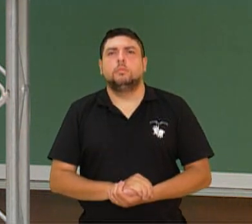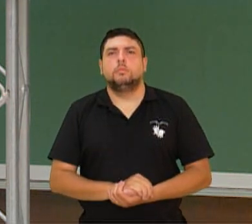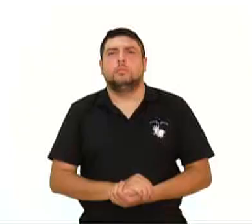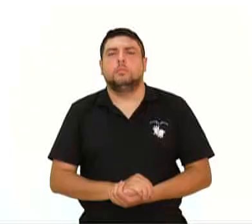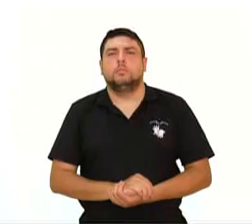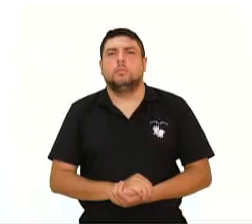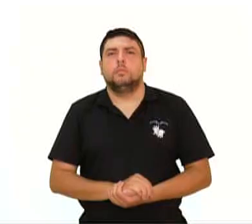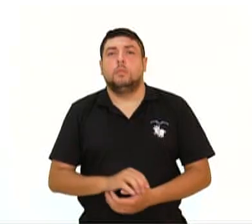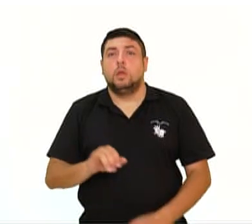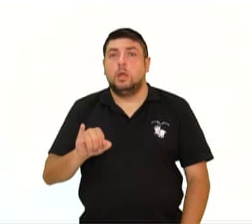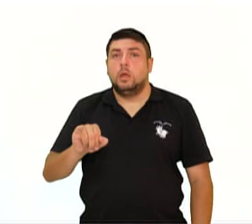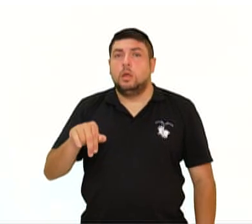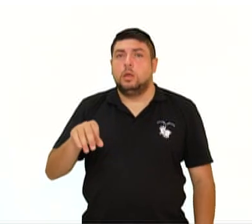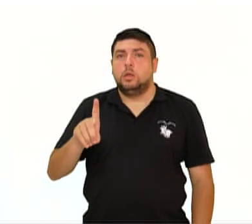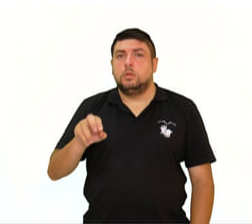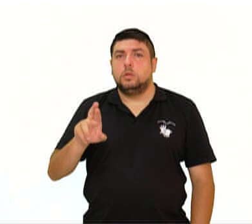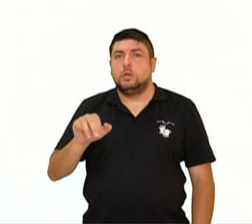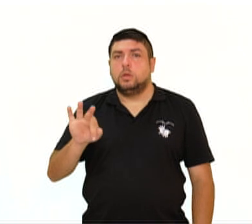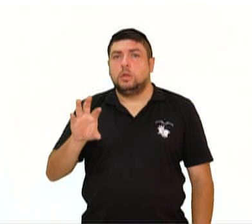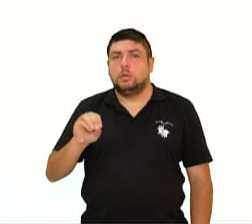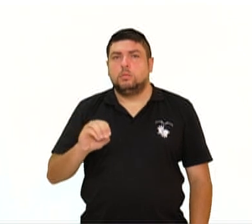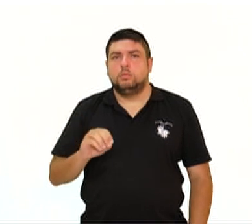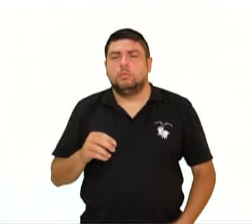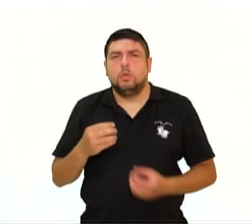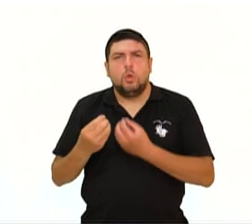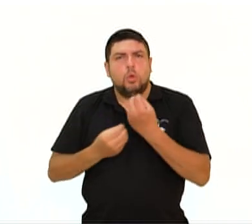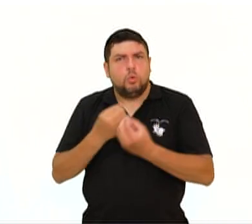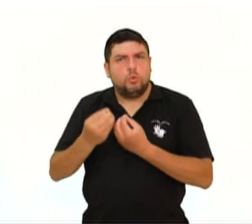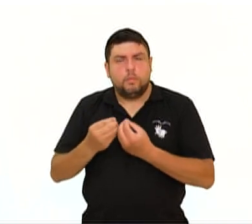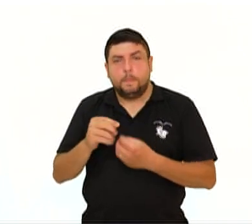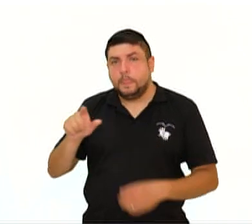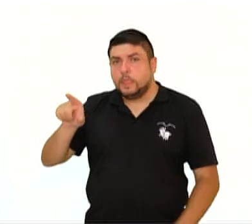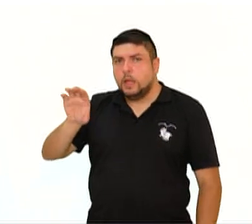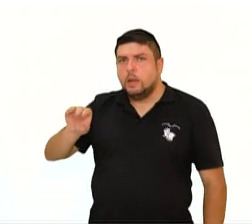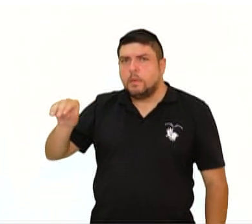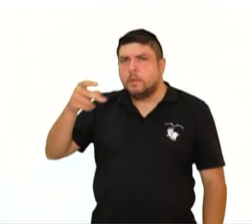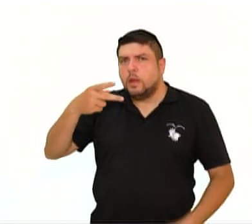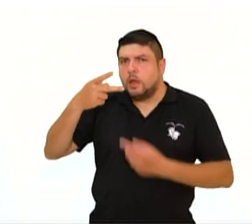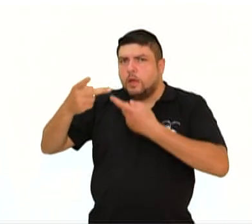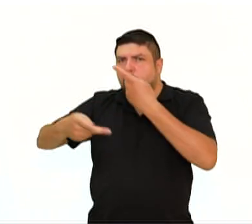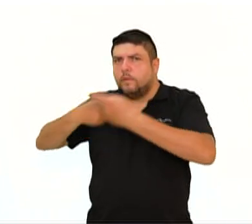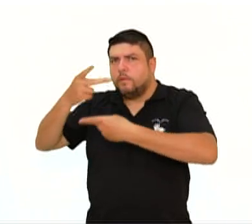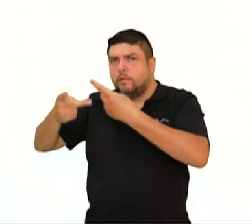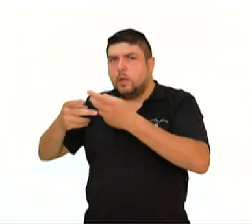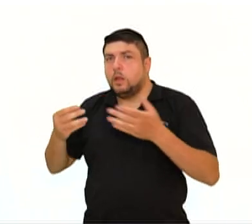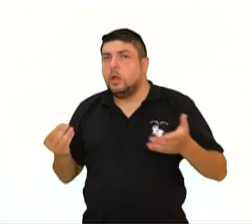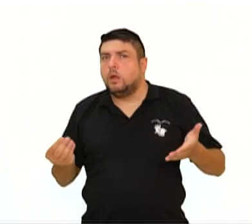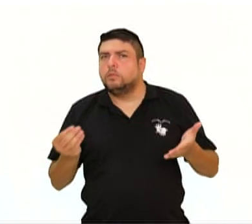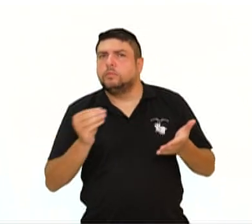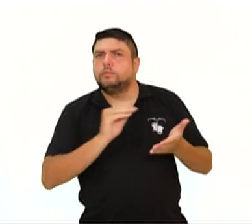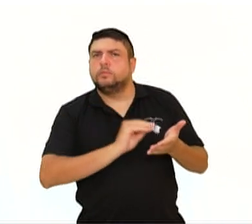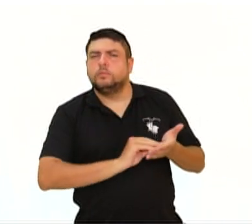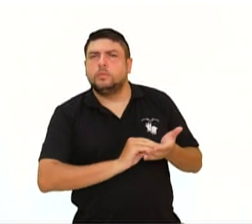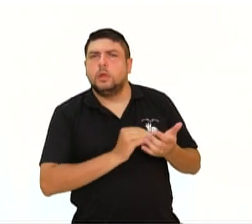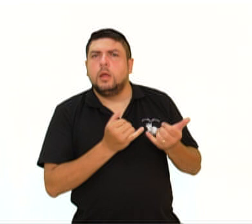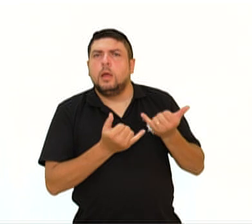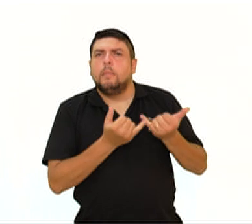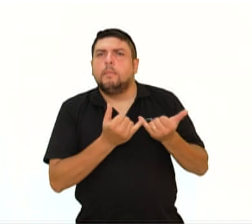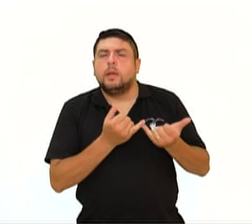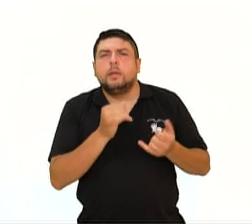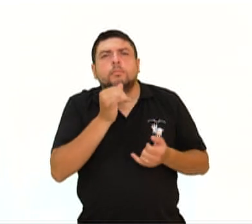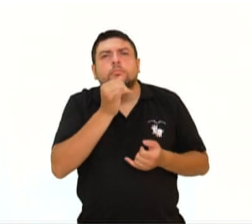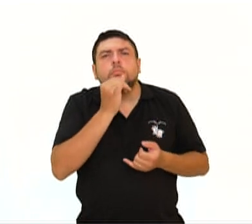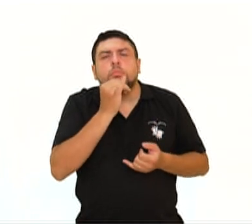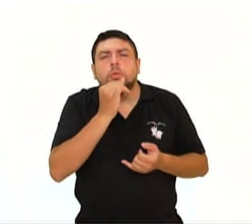Discurso indireto. O narrador reproduz a fala da personagem, muito similar ao que fazemos ao contar o